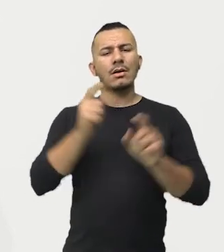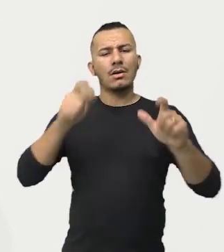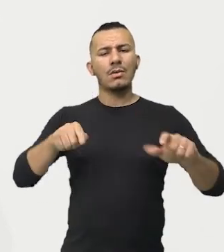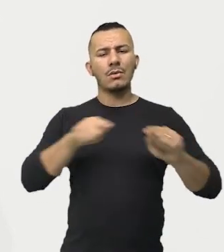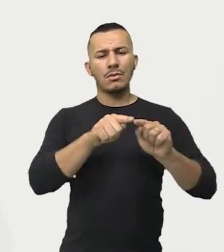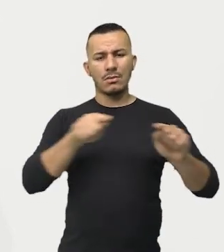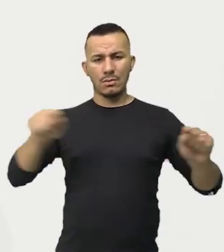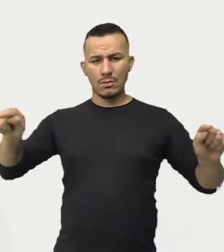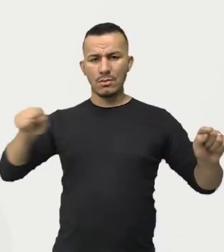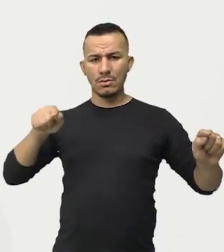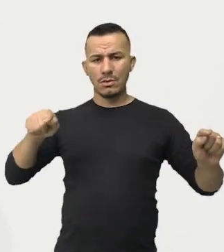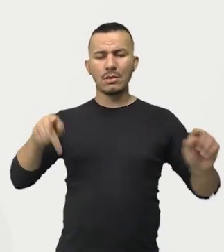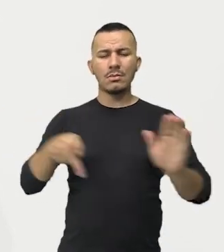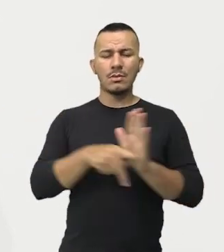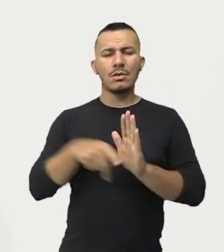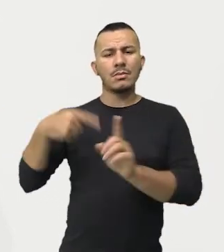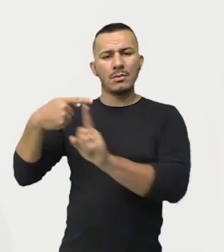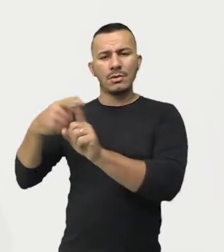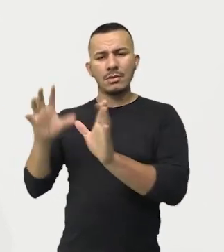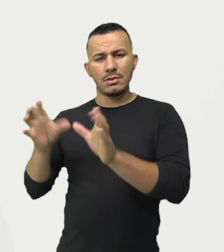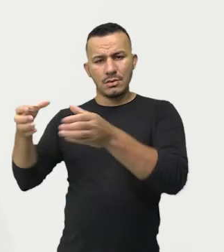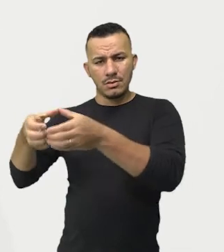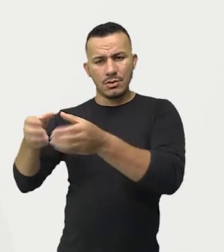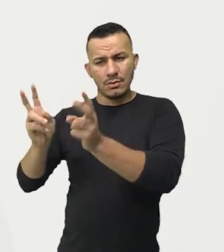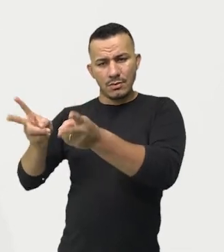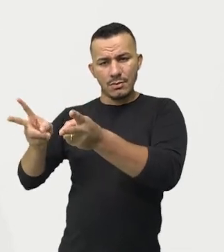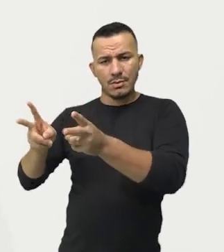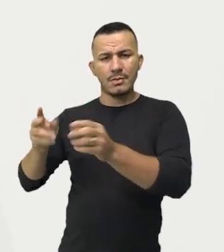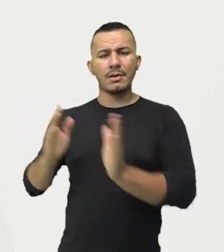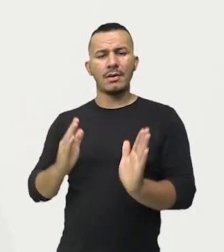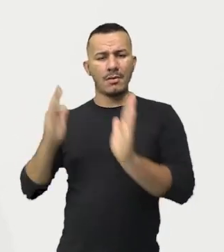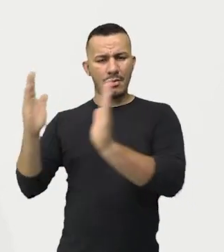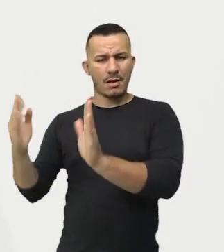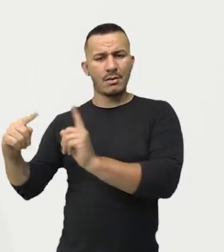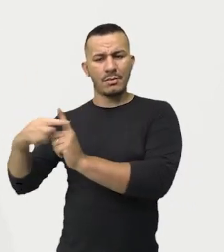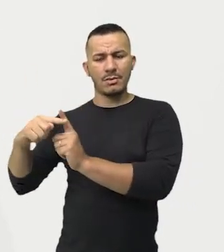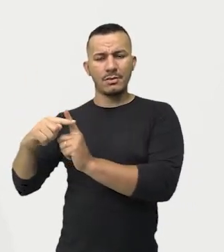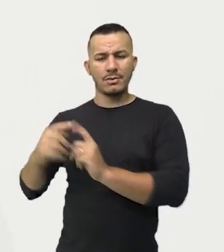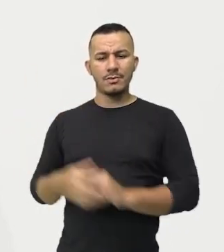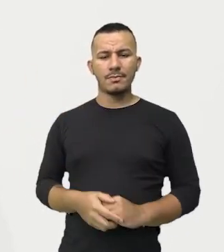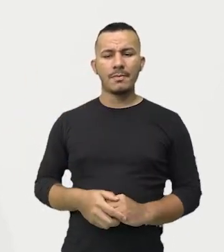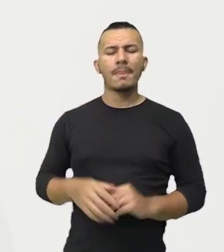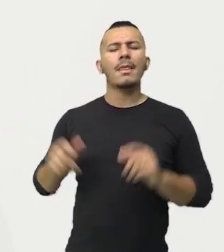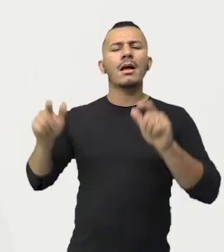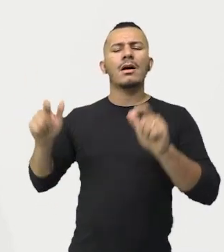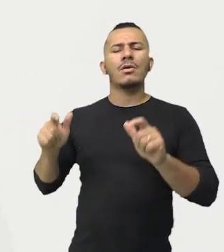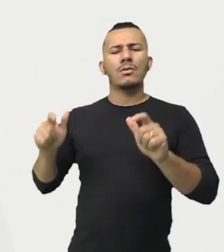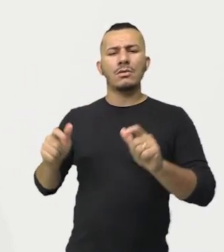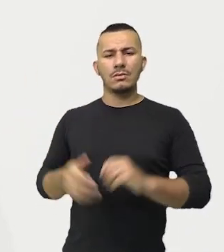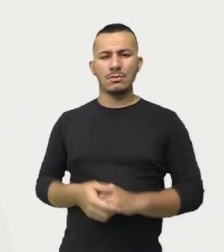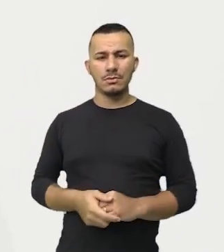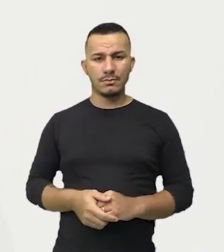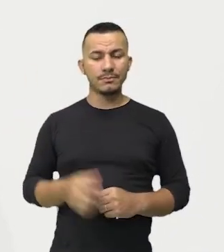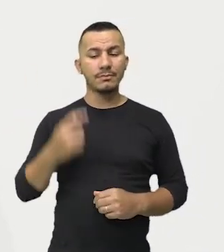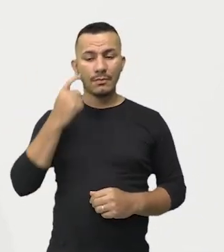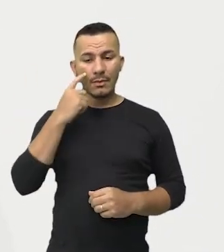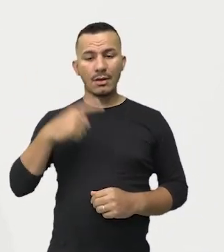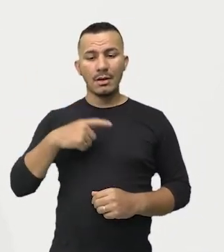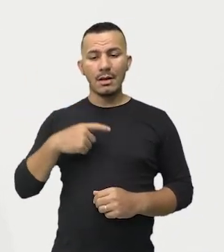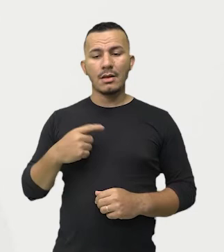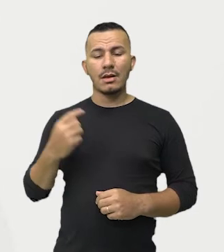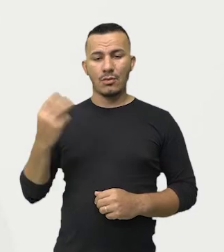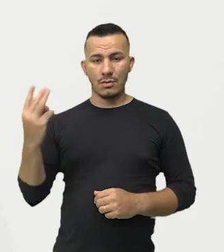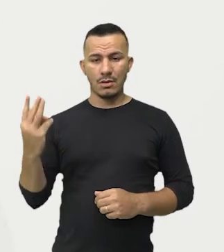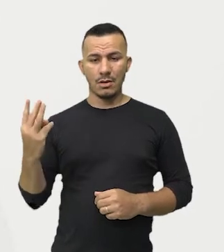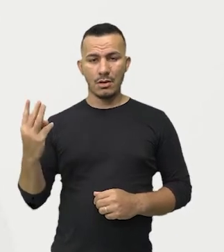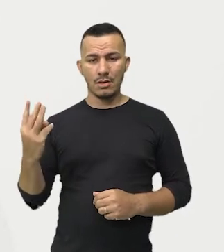ó, na parte positiva da nossa reta numérica, tá legal? E precisamente aonde? Após o 3,